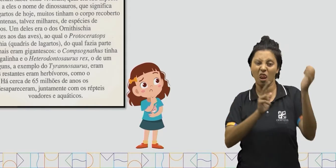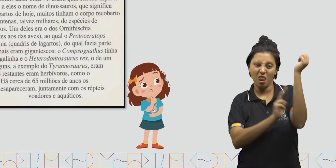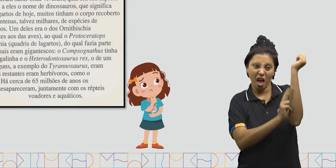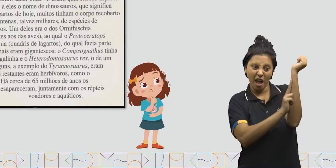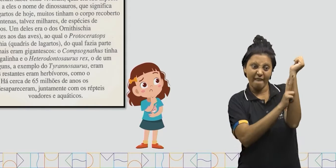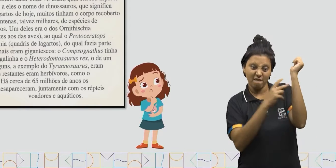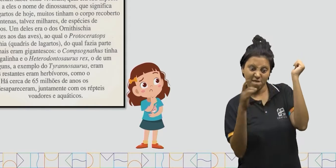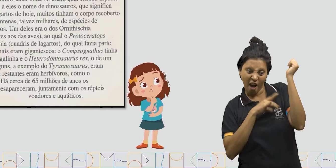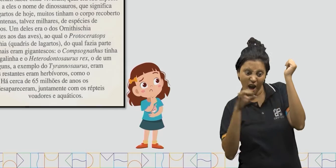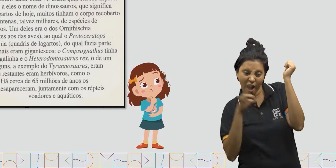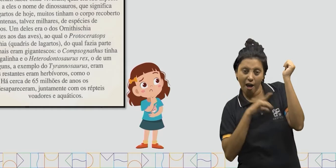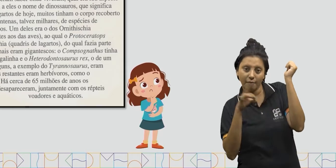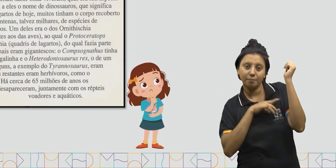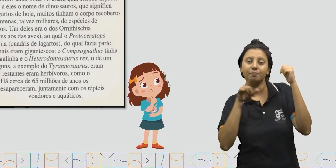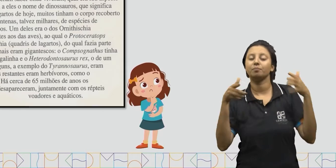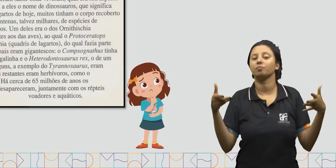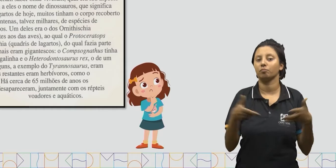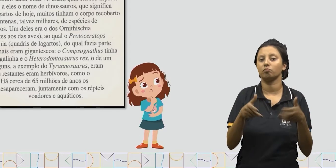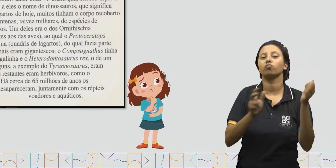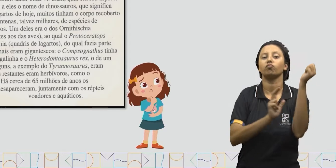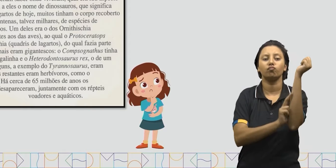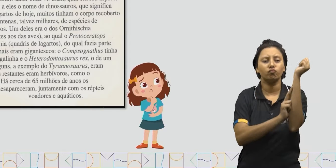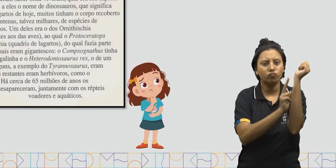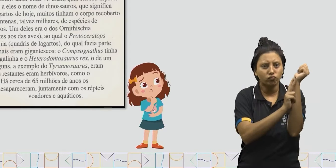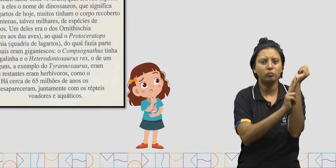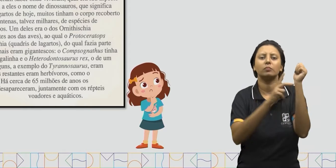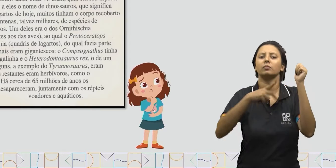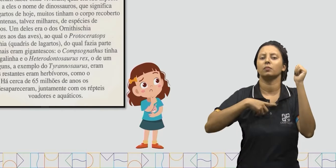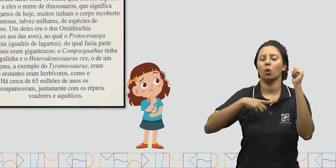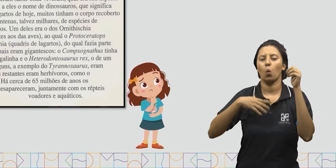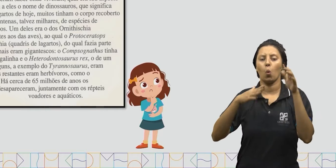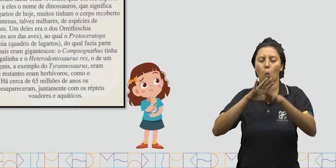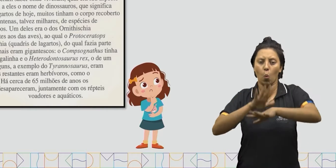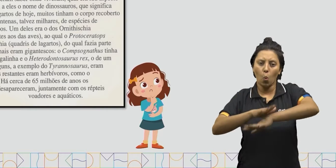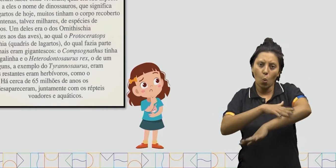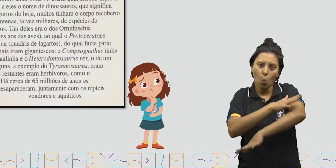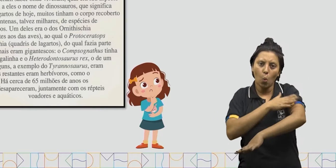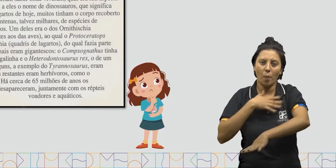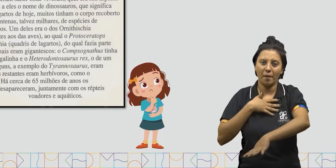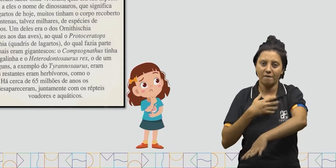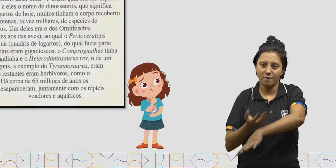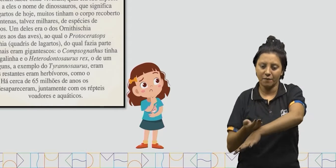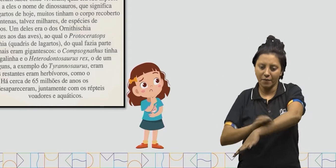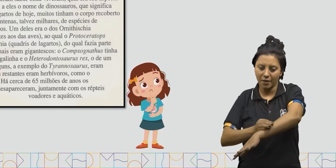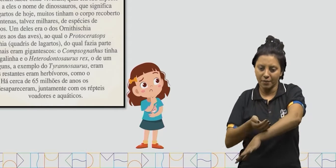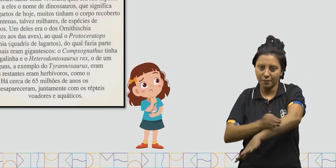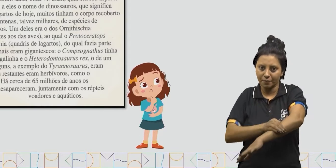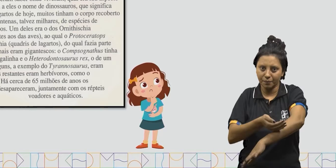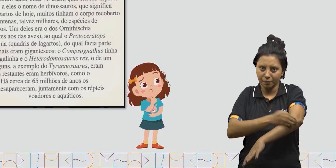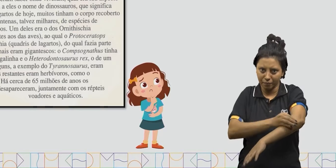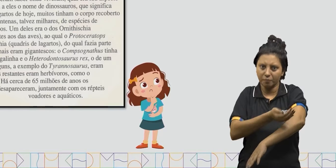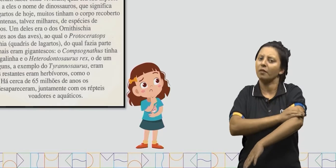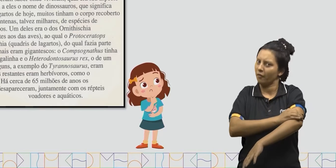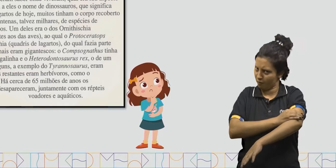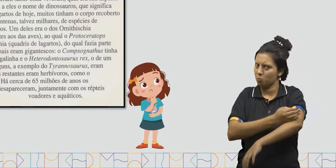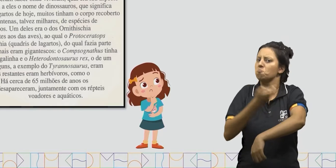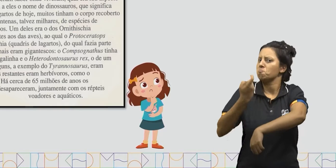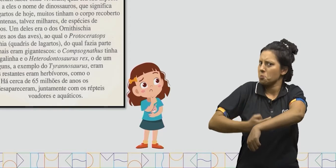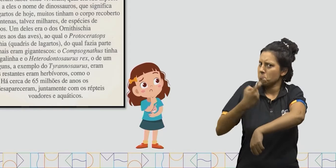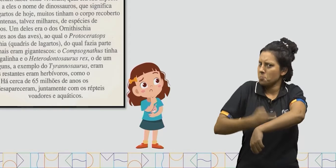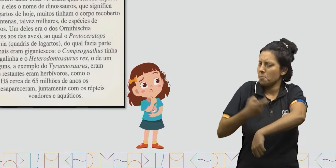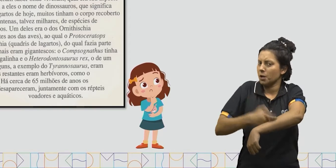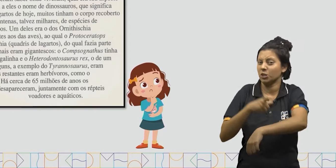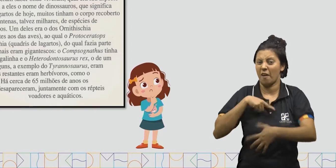Como os lagartos de hoje, muitos tinham o corpo recoberto por escamas resistentes. Havia